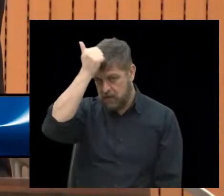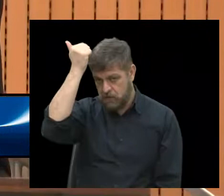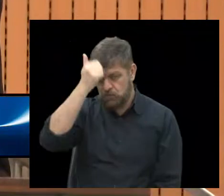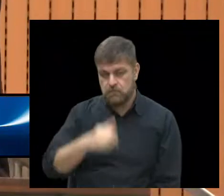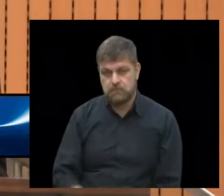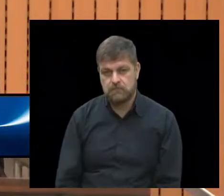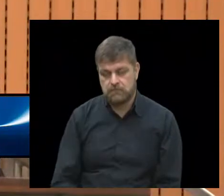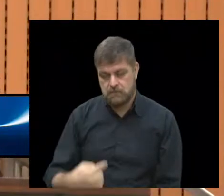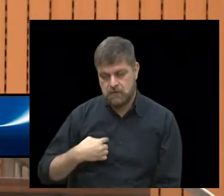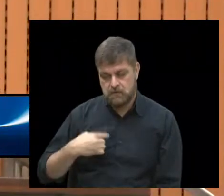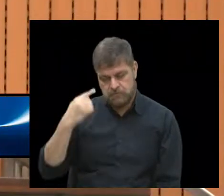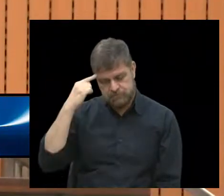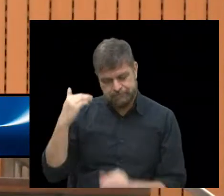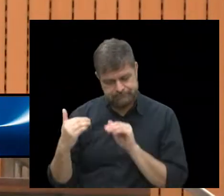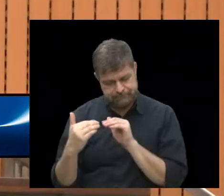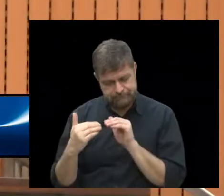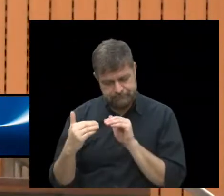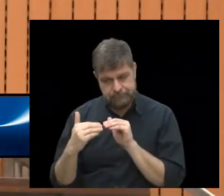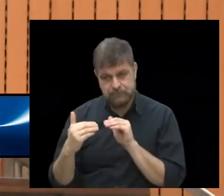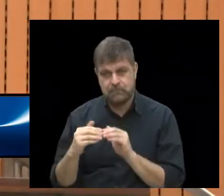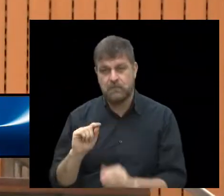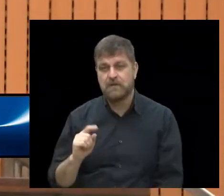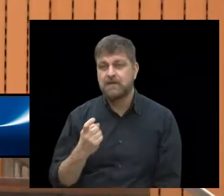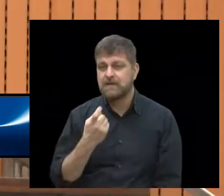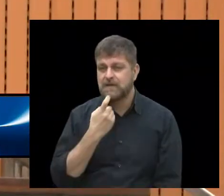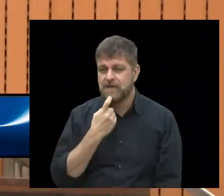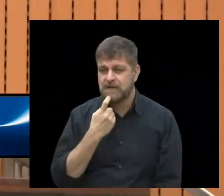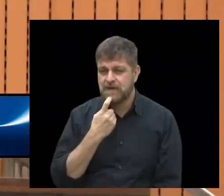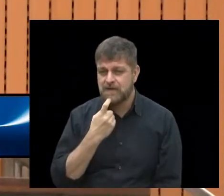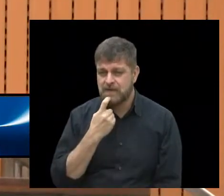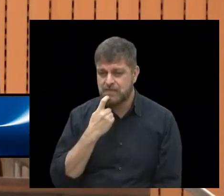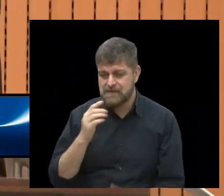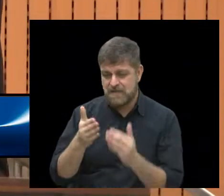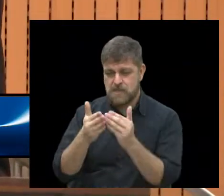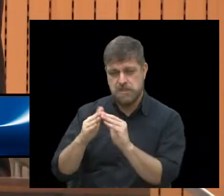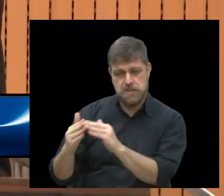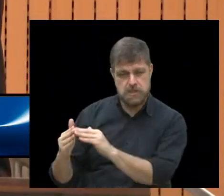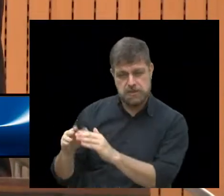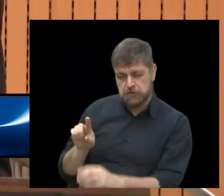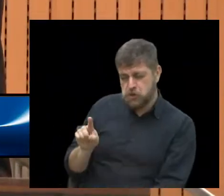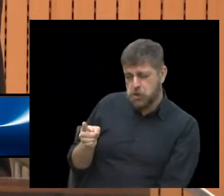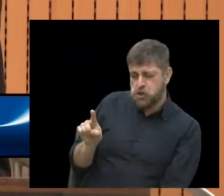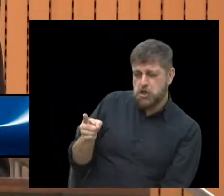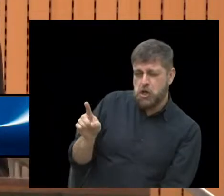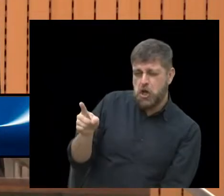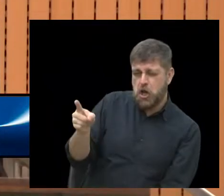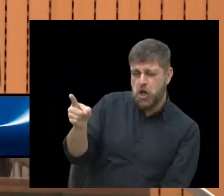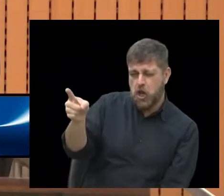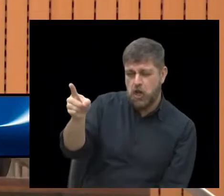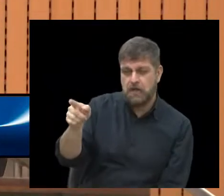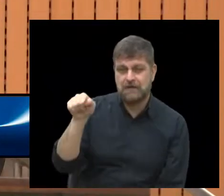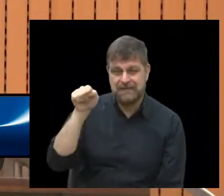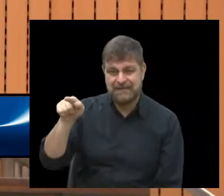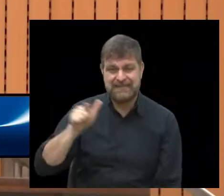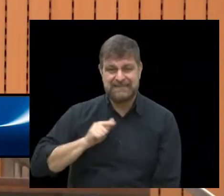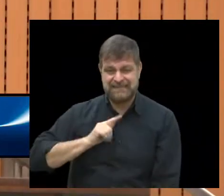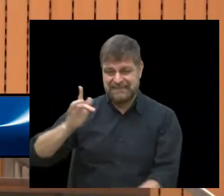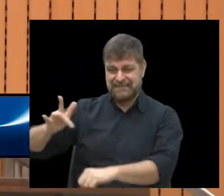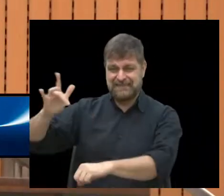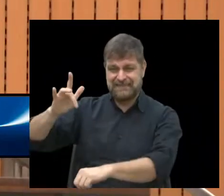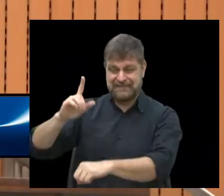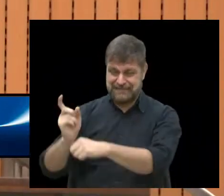Farmácia, que Campinas, a periferia da cidade de Campinas, está